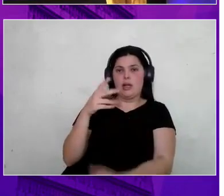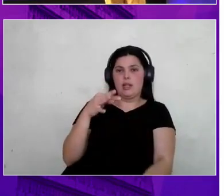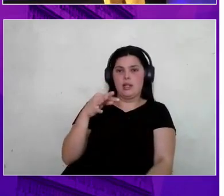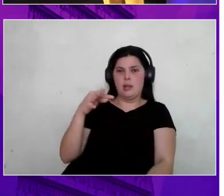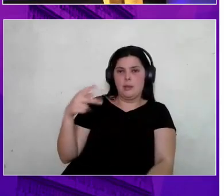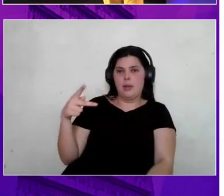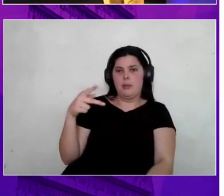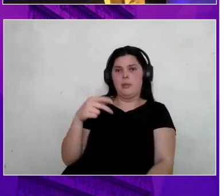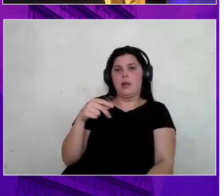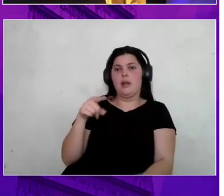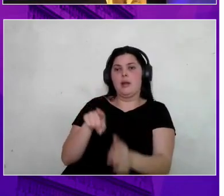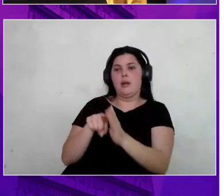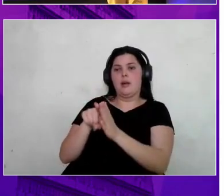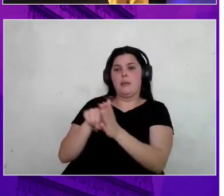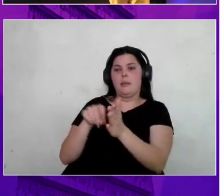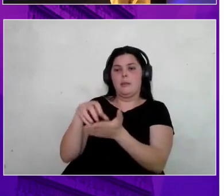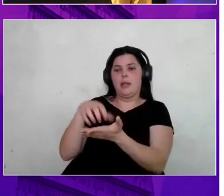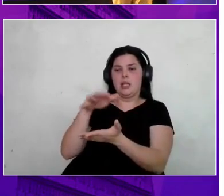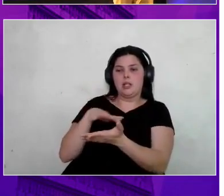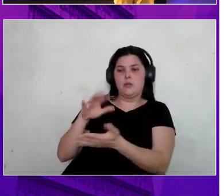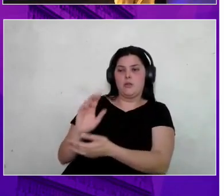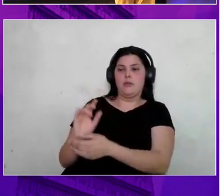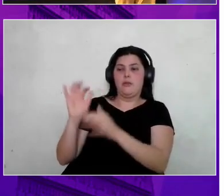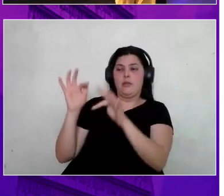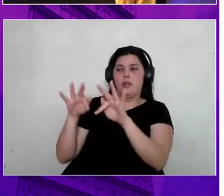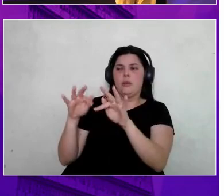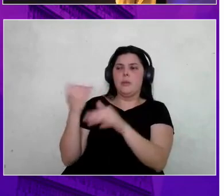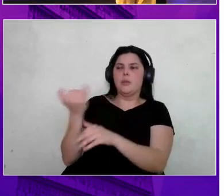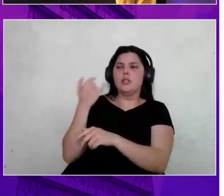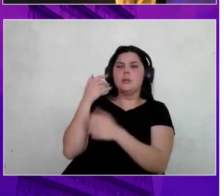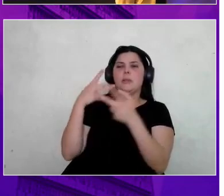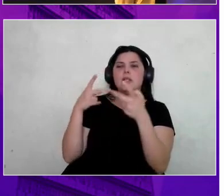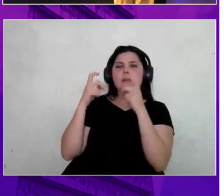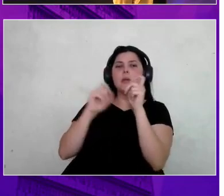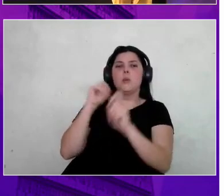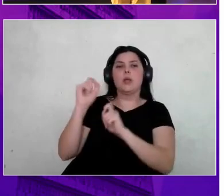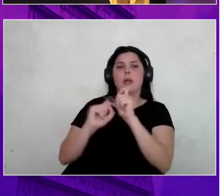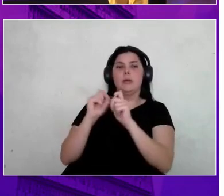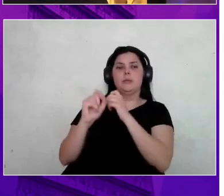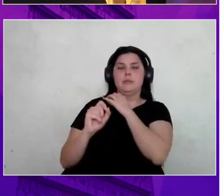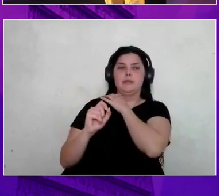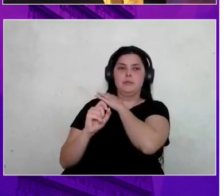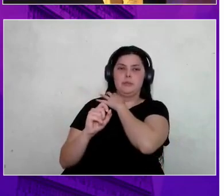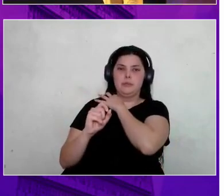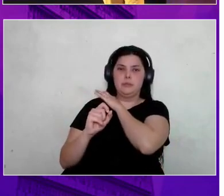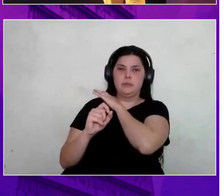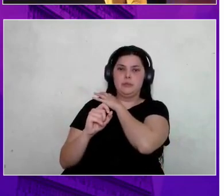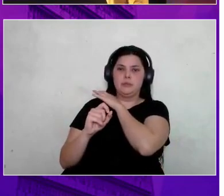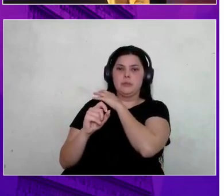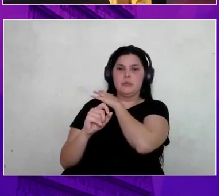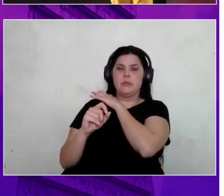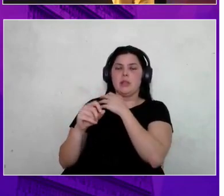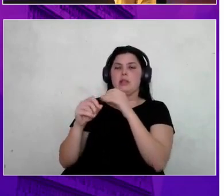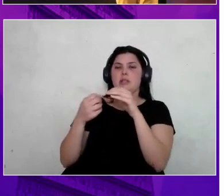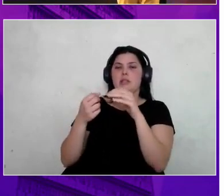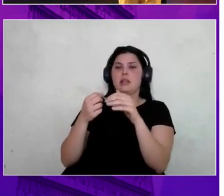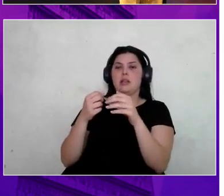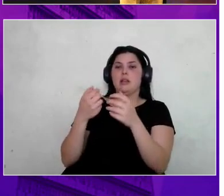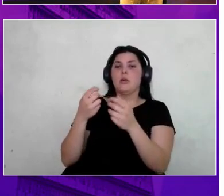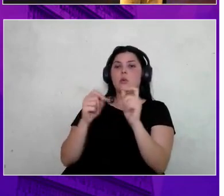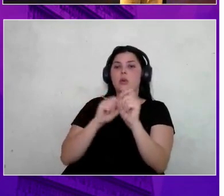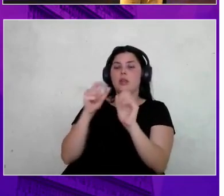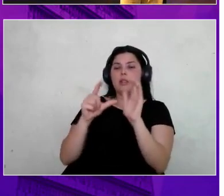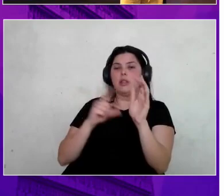final. E é interessante notar que essa subscription específico, ela